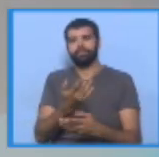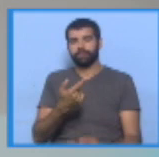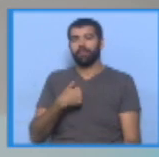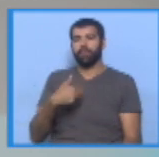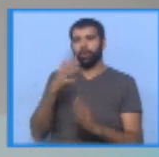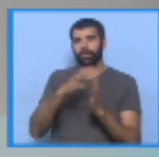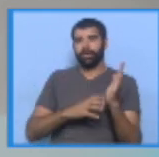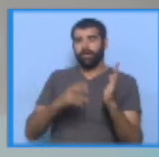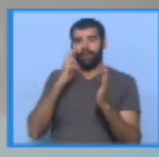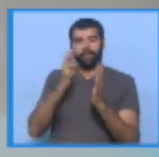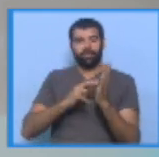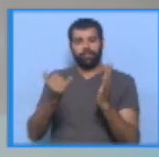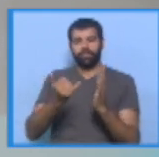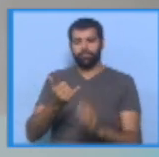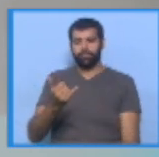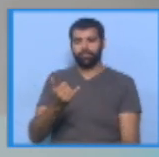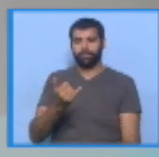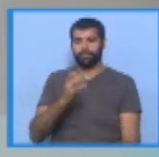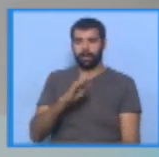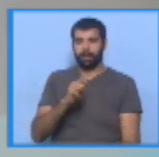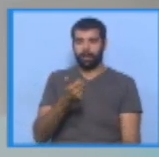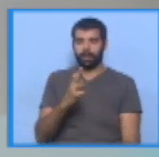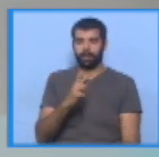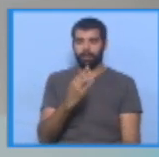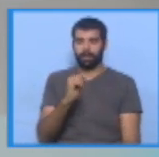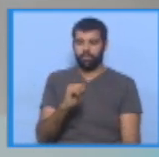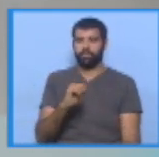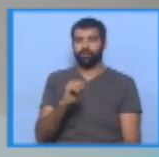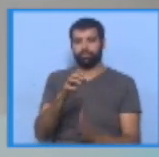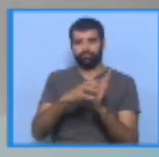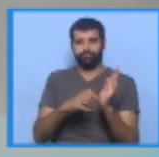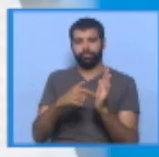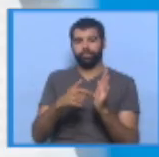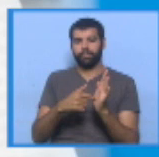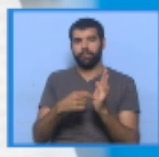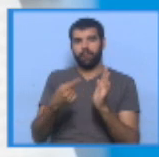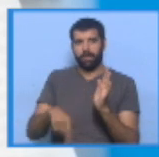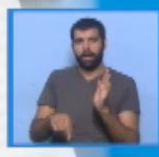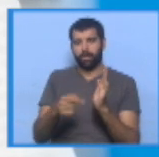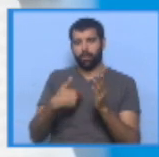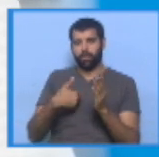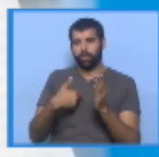da Epístola aos Hebreus, também há aqui um convite